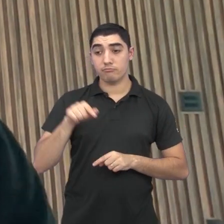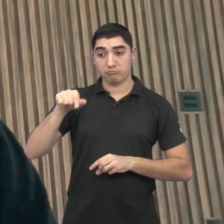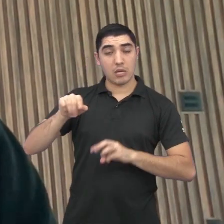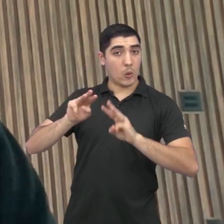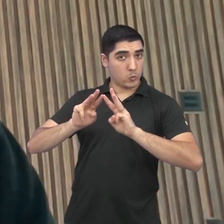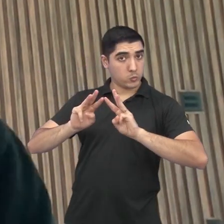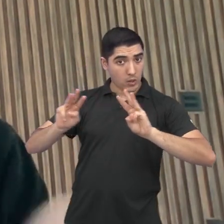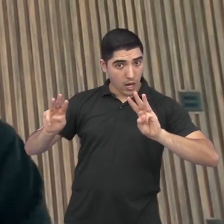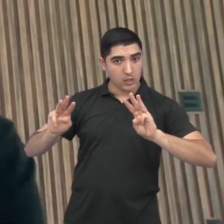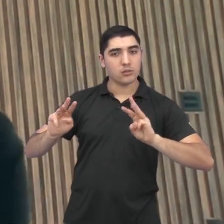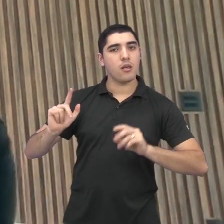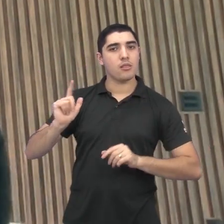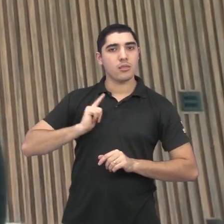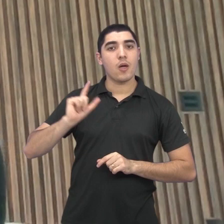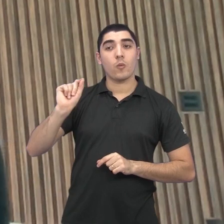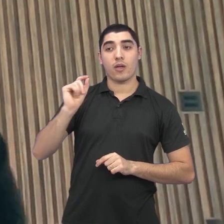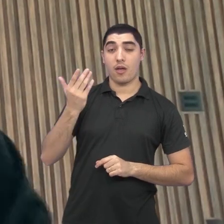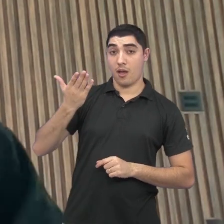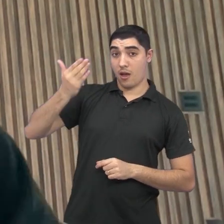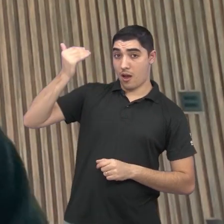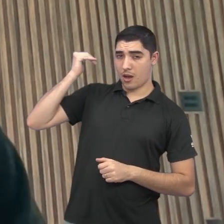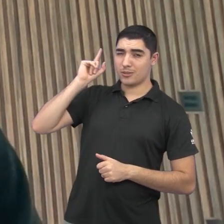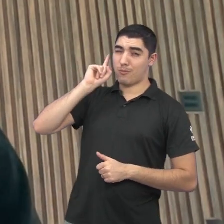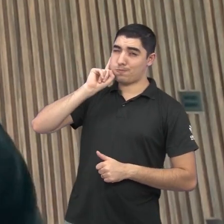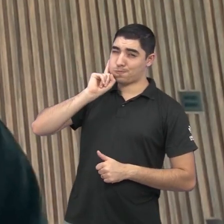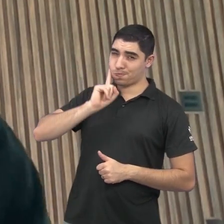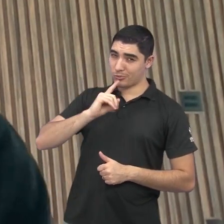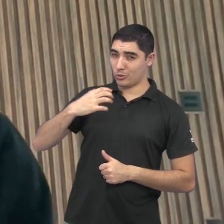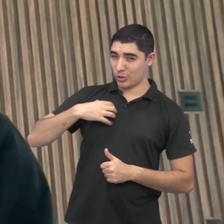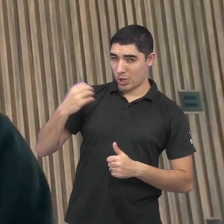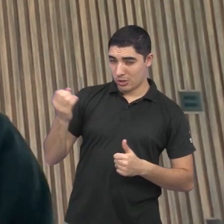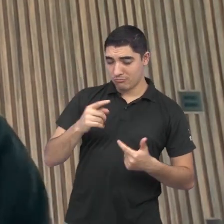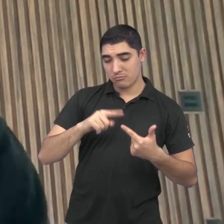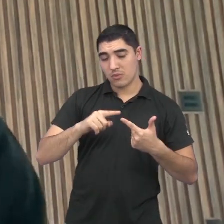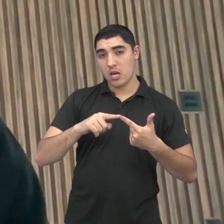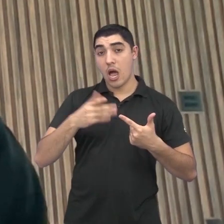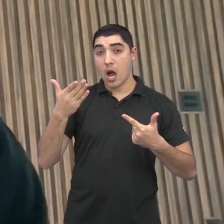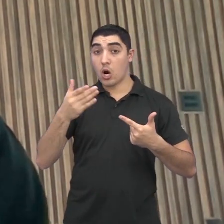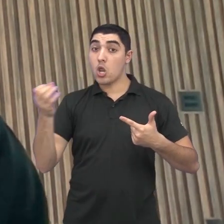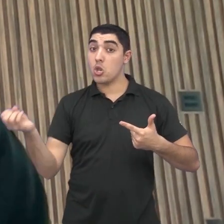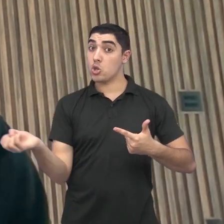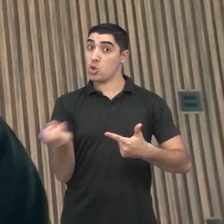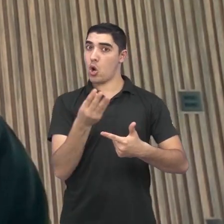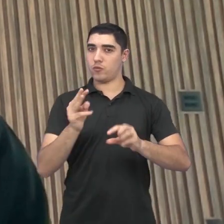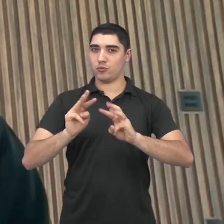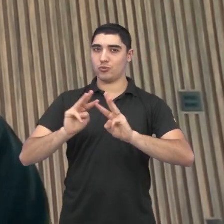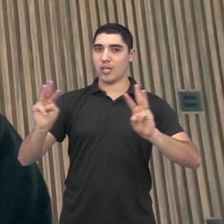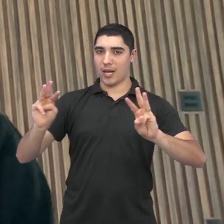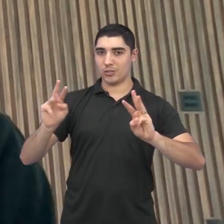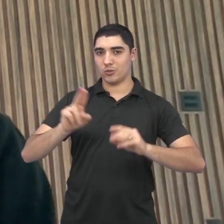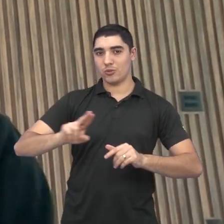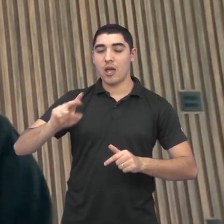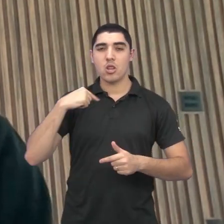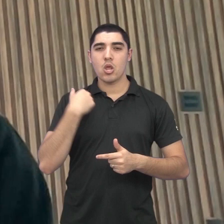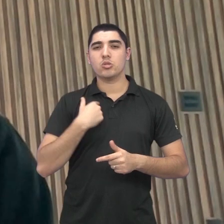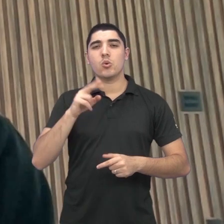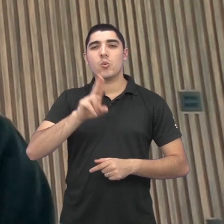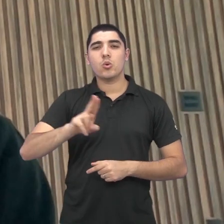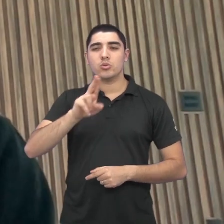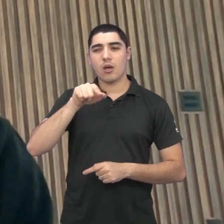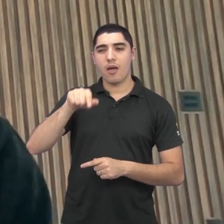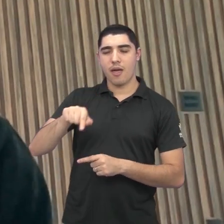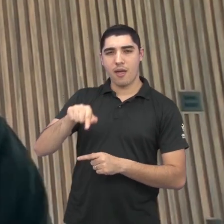tem uma versão antiga, a versão nova, né? A versão nova, a gente utilizou um pouco de IA para